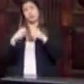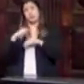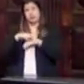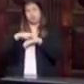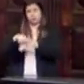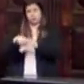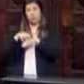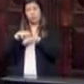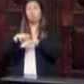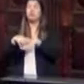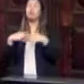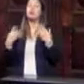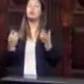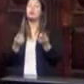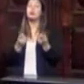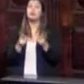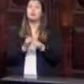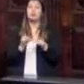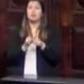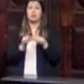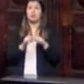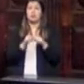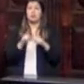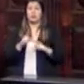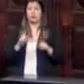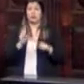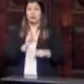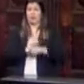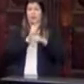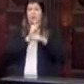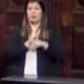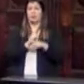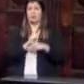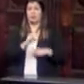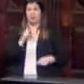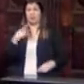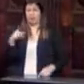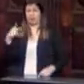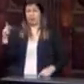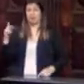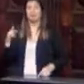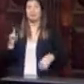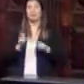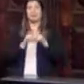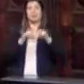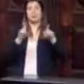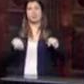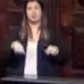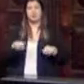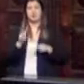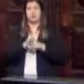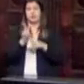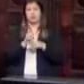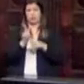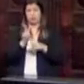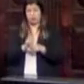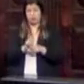com a representação das entidades representativas dos vigilantes, do pessoal do Serviço de Vigilância,